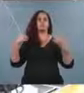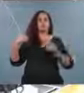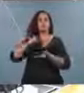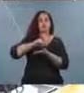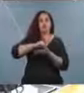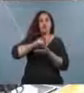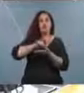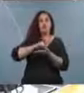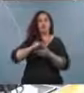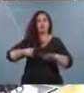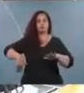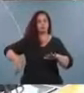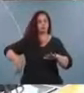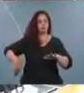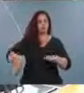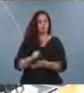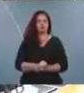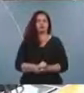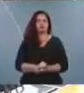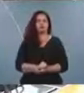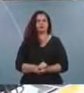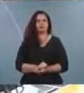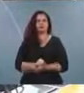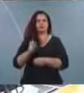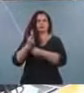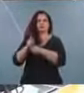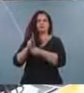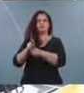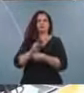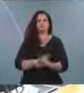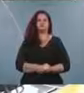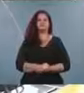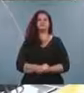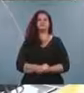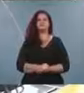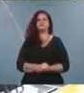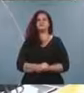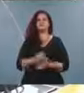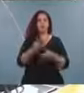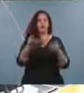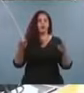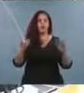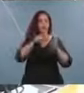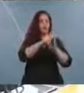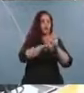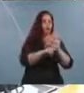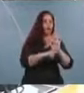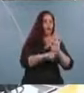Negra, vítimas de um arrastão. E ele traz diversos casos, diversos relatos de